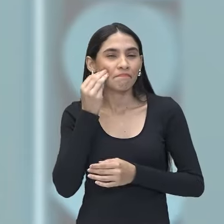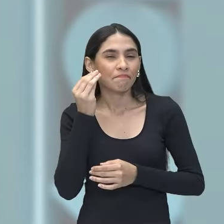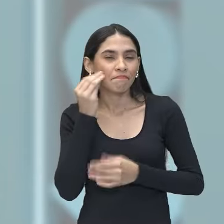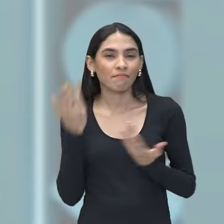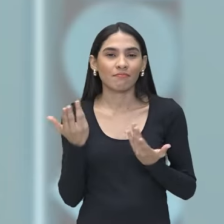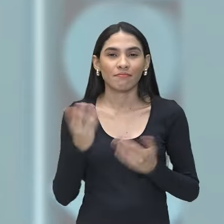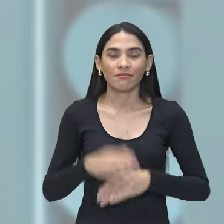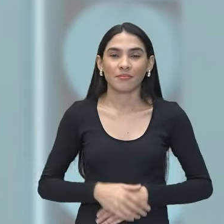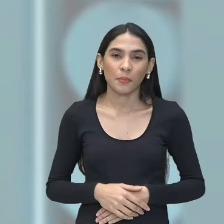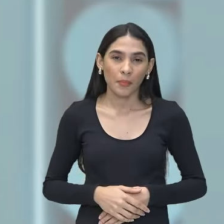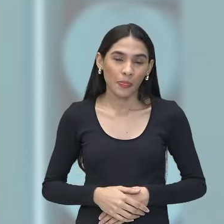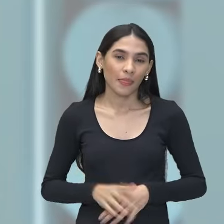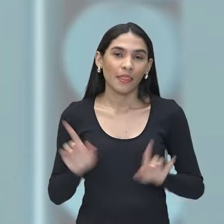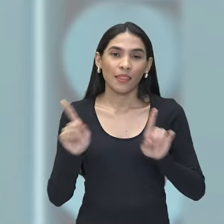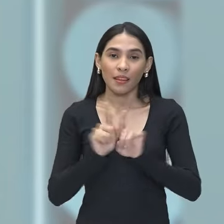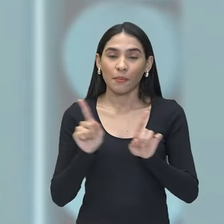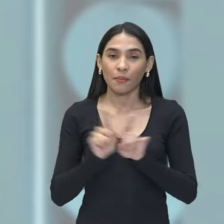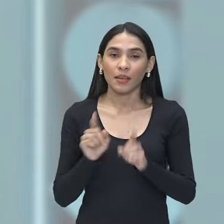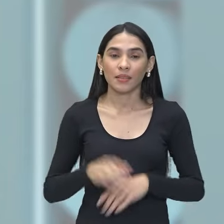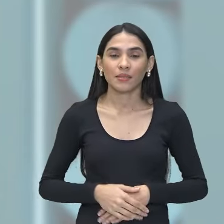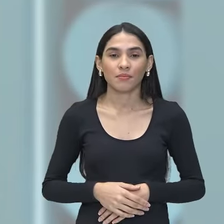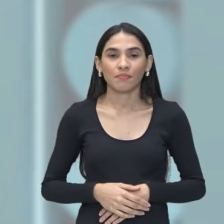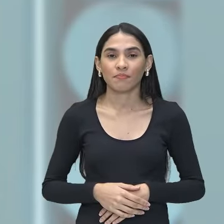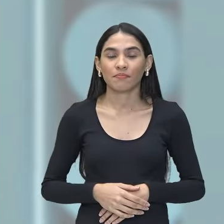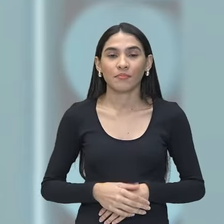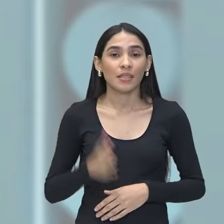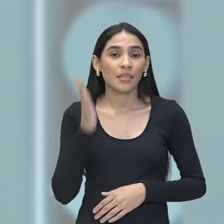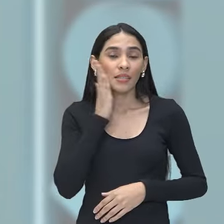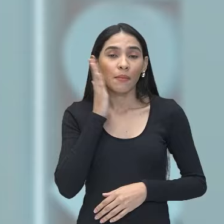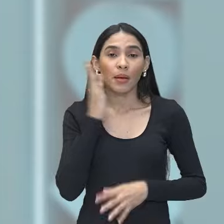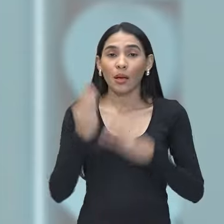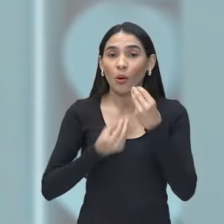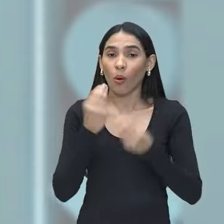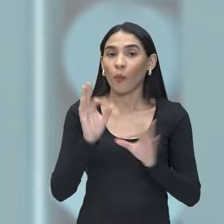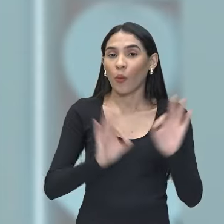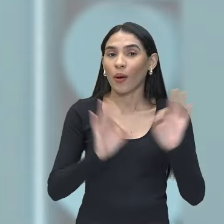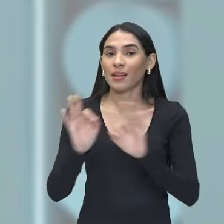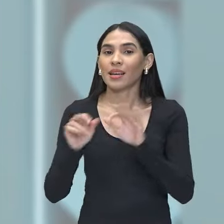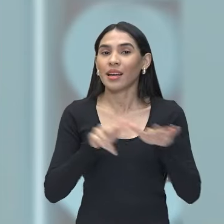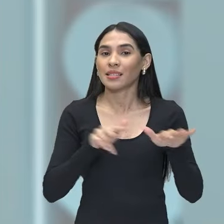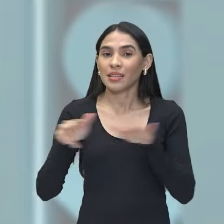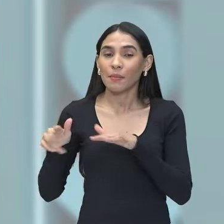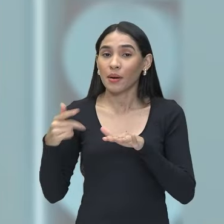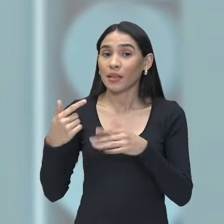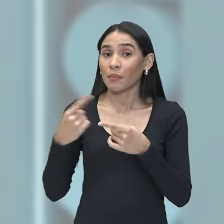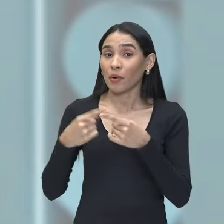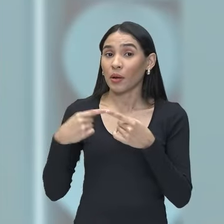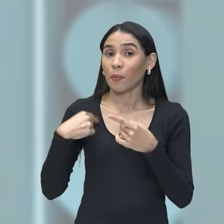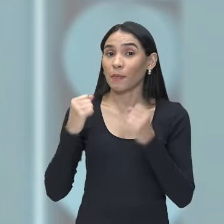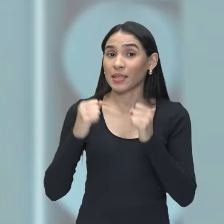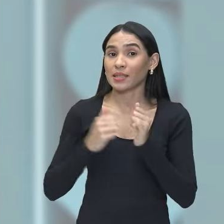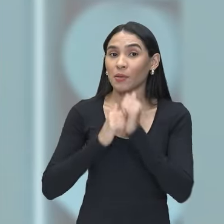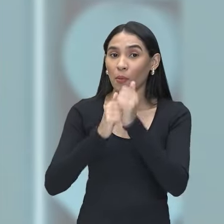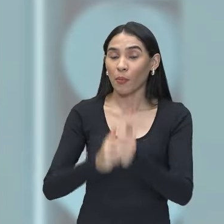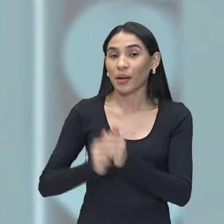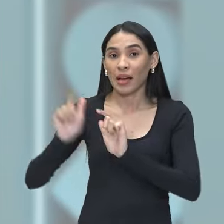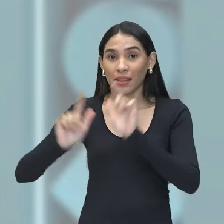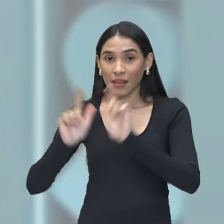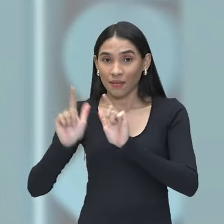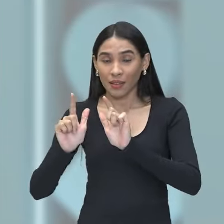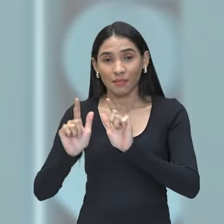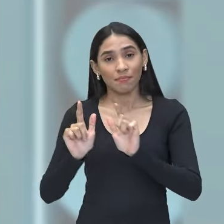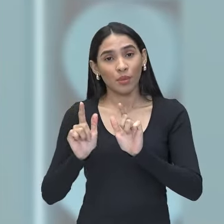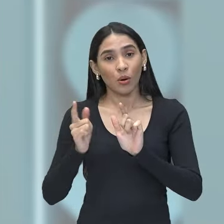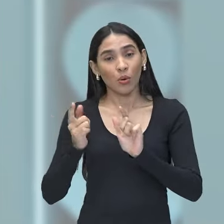fatos e sabendo me localizar durante a semana em relação àquela novela que eu estou acompanhando. No caso aí nós trouxemos